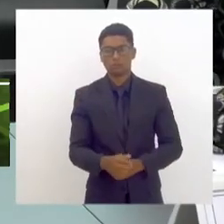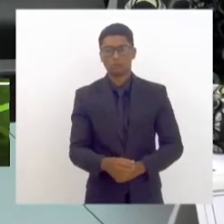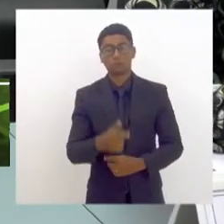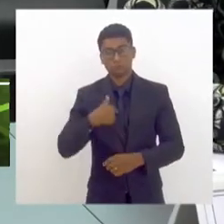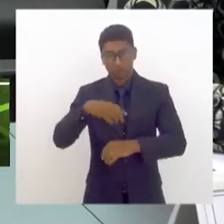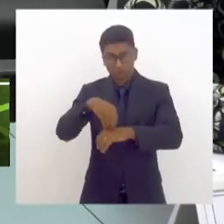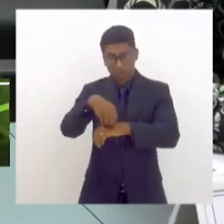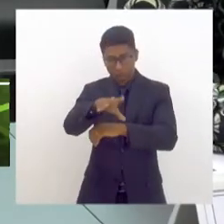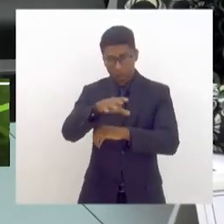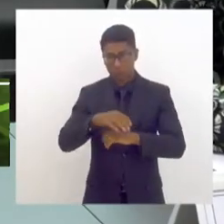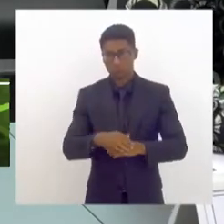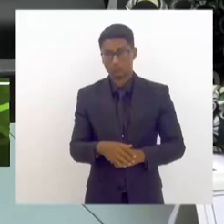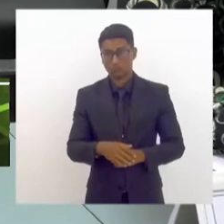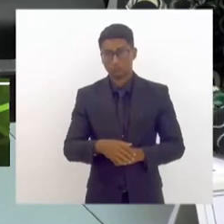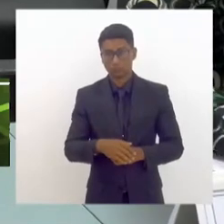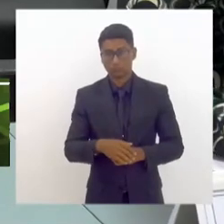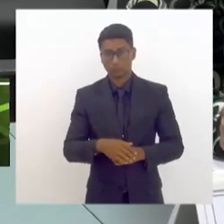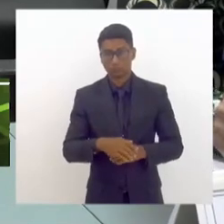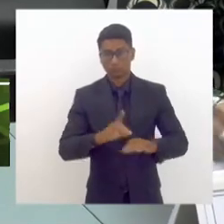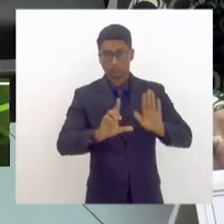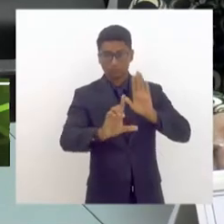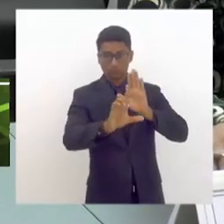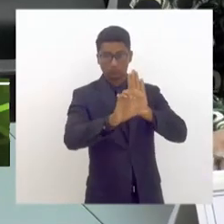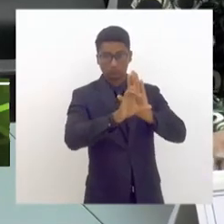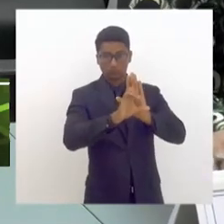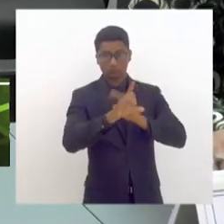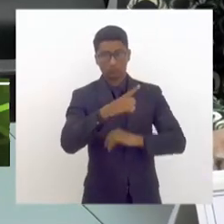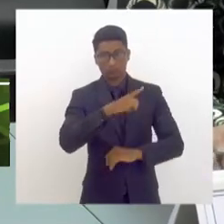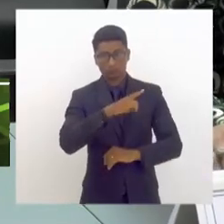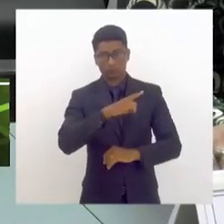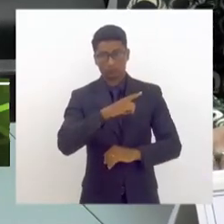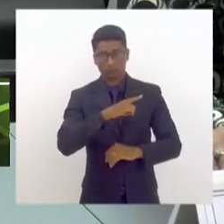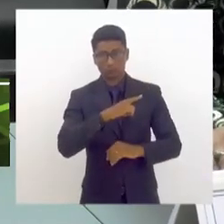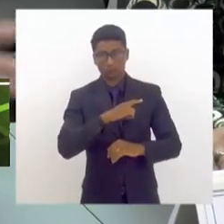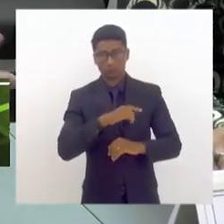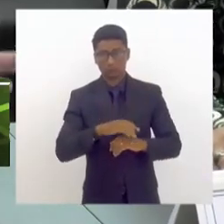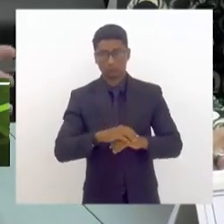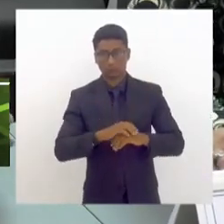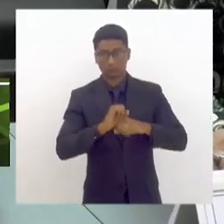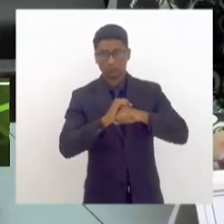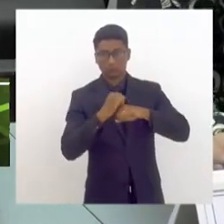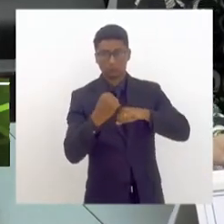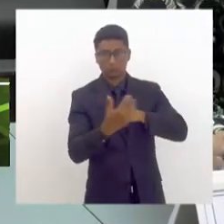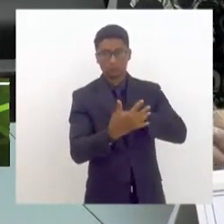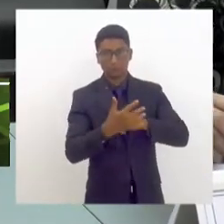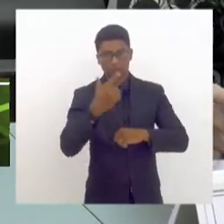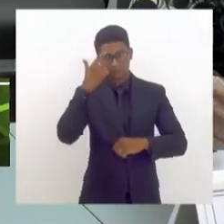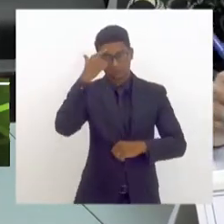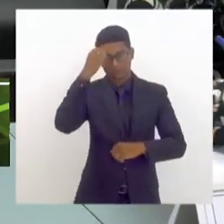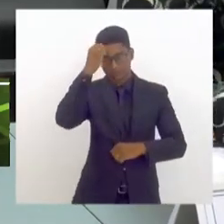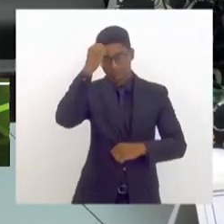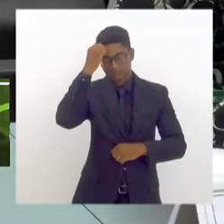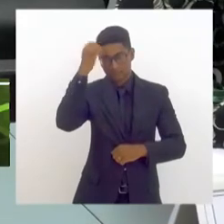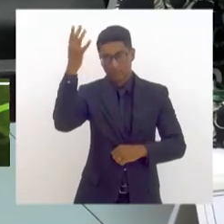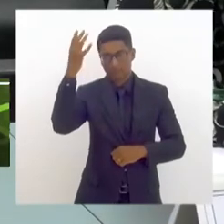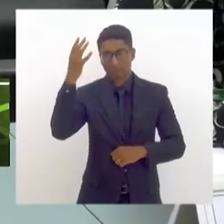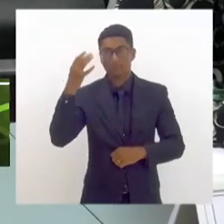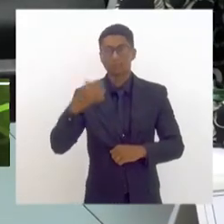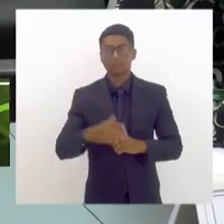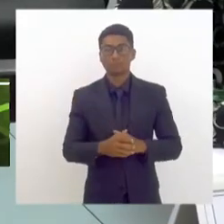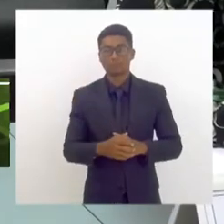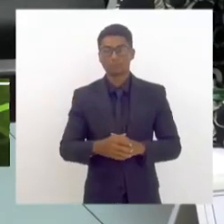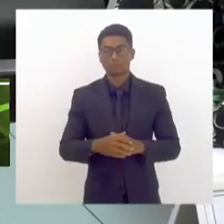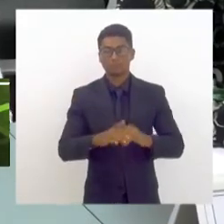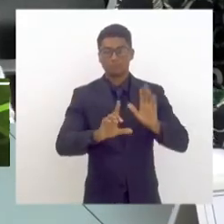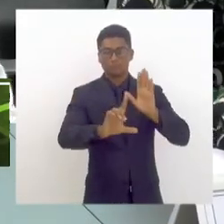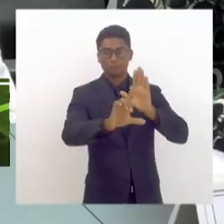sugestão? Existe uma lei que me fugiu, depois da Covid, a memória não é mais a mesma, que me fugiu o número, mas existe uma